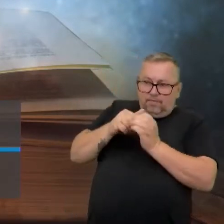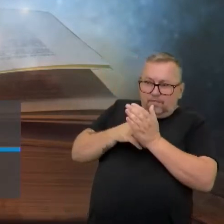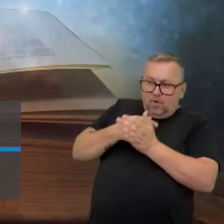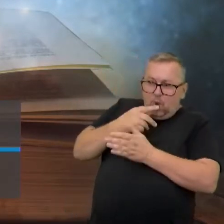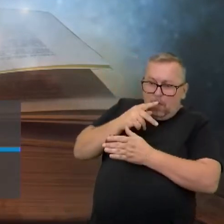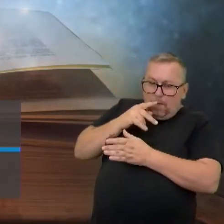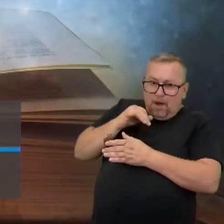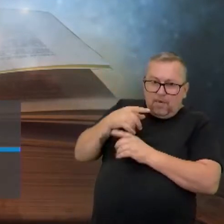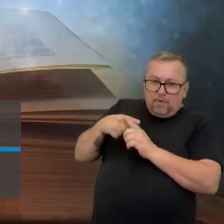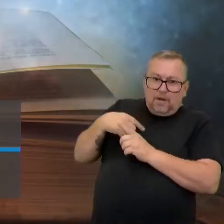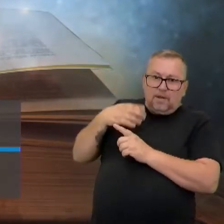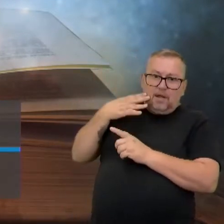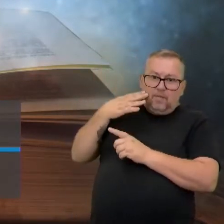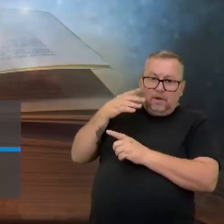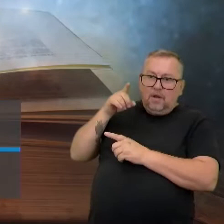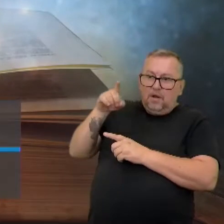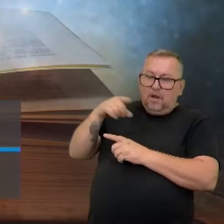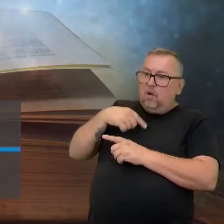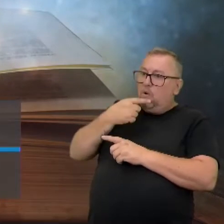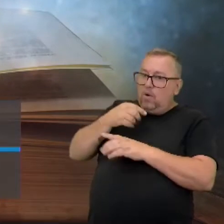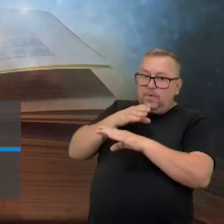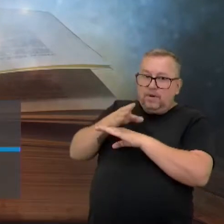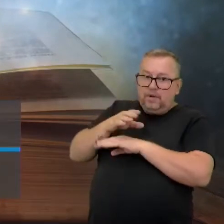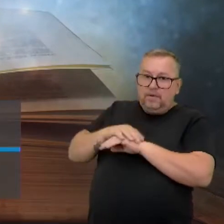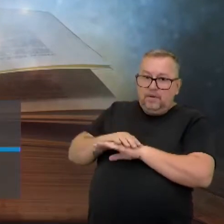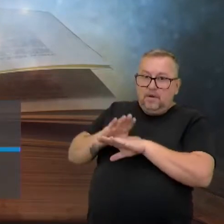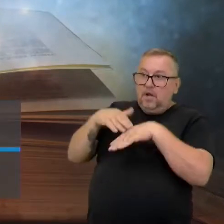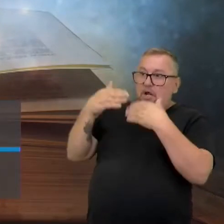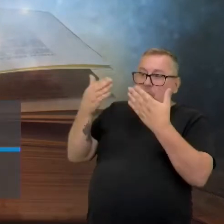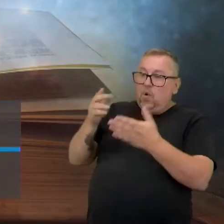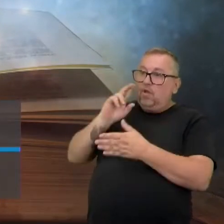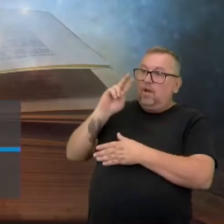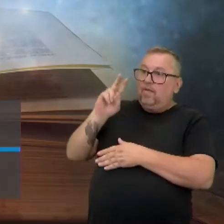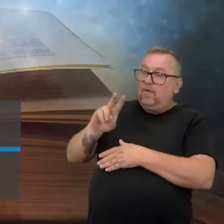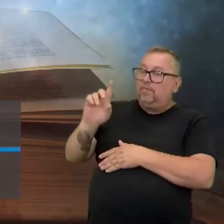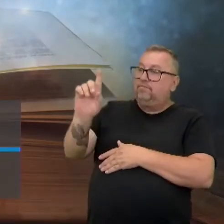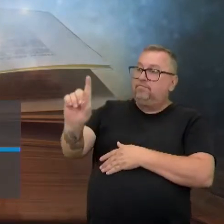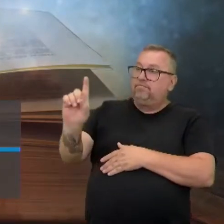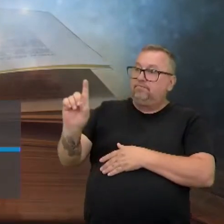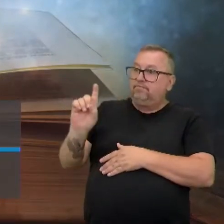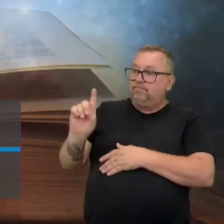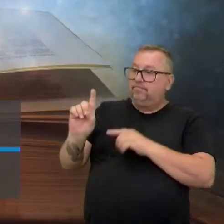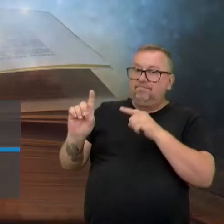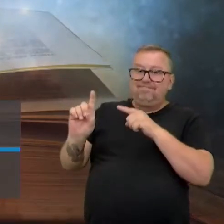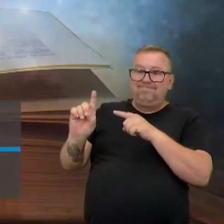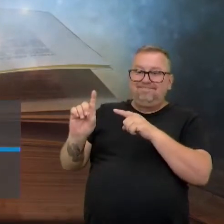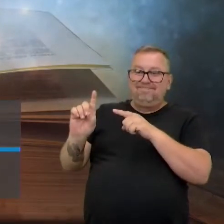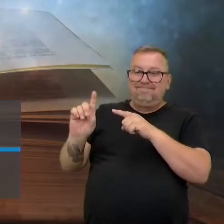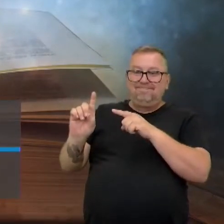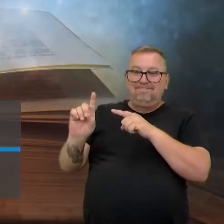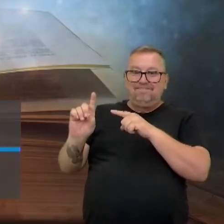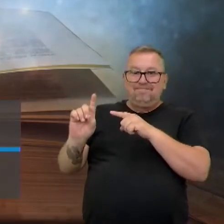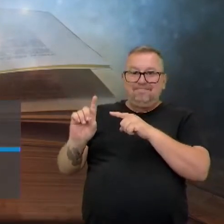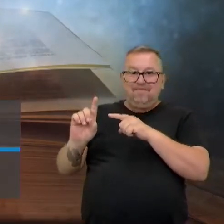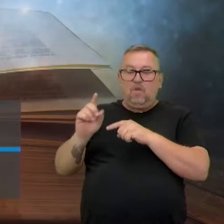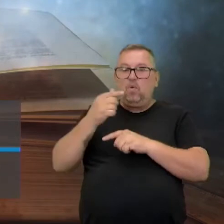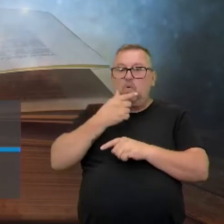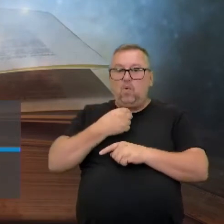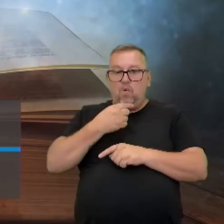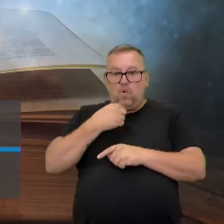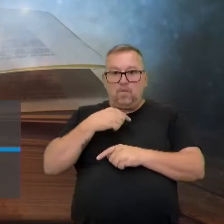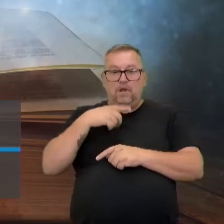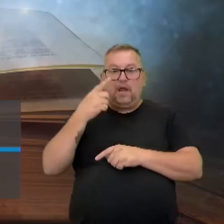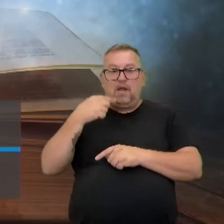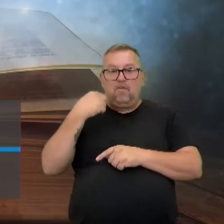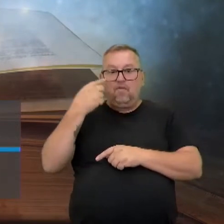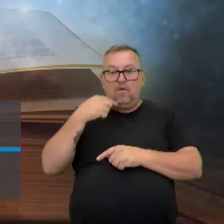pai, porque ele sabia que era lá que o homem ia, e quando ele vê o homem, não é ninguém mais, ninguém menos do que o cara que era